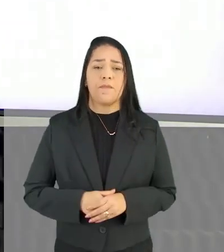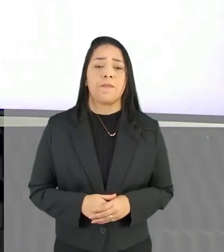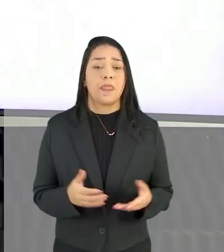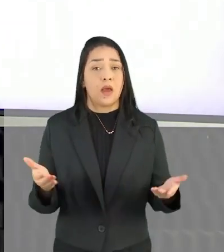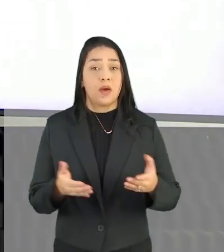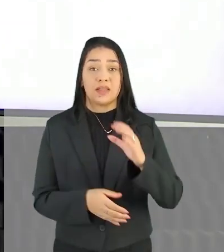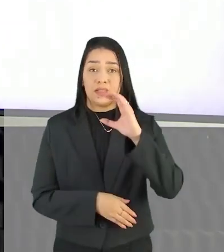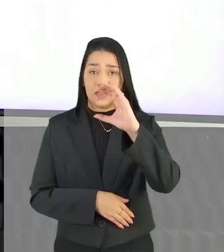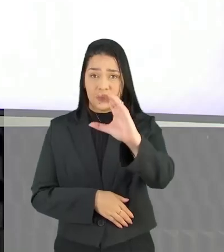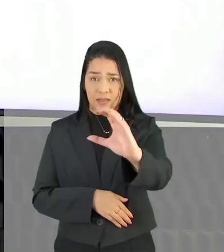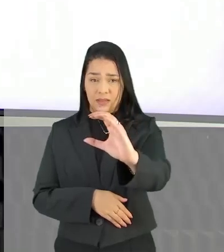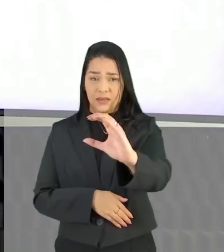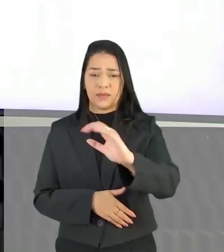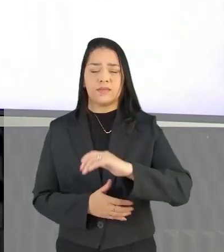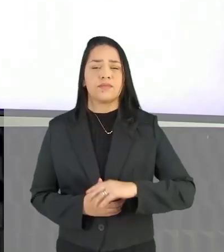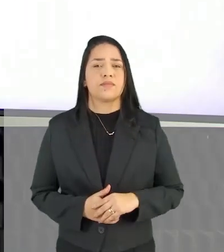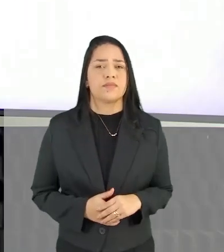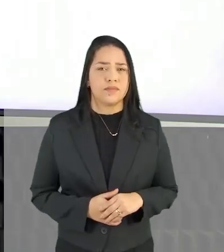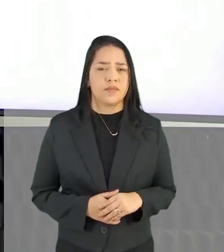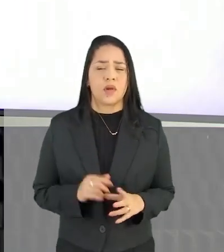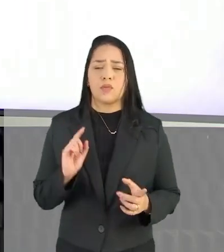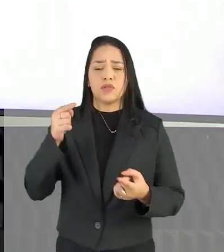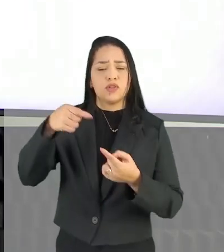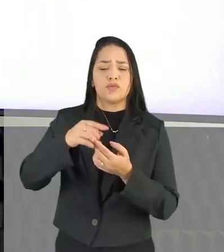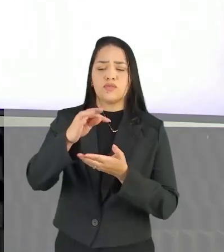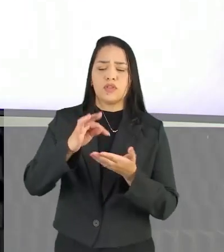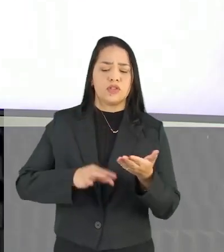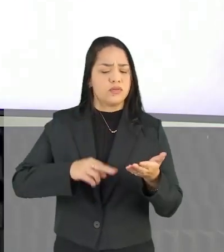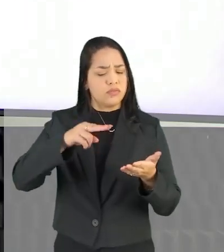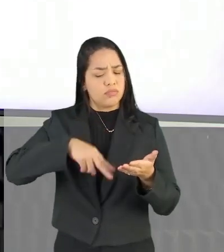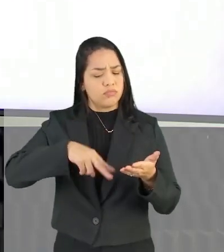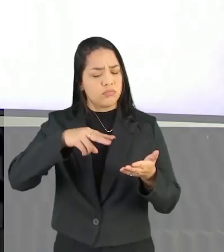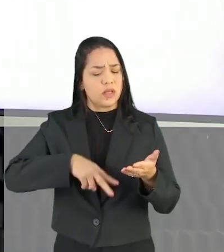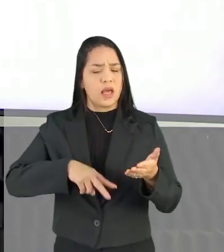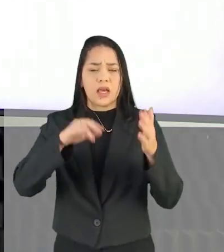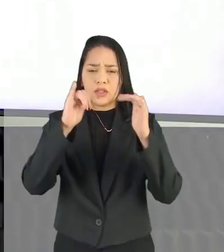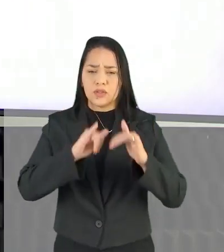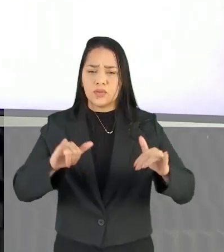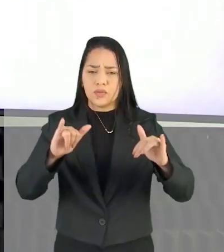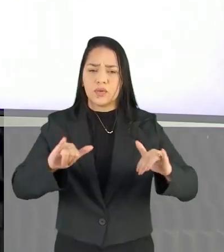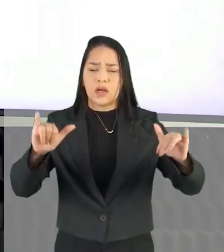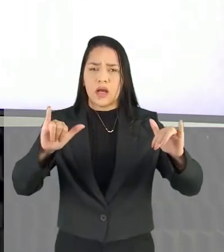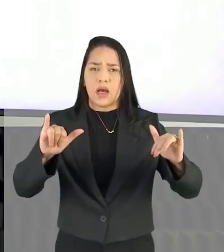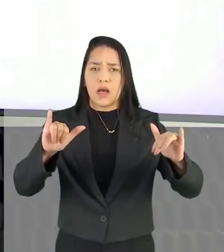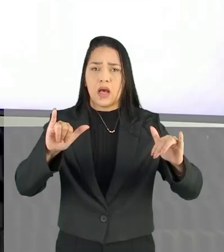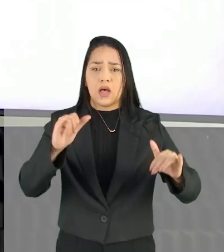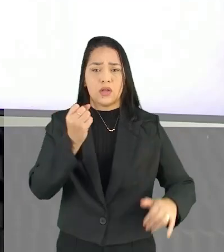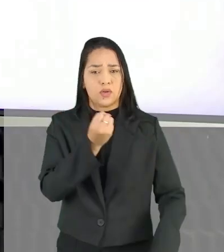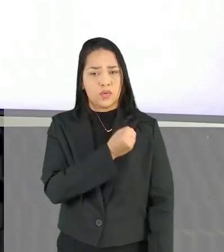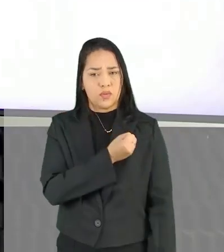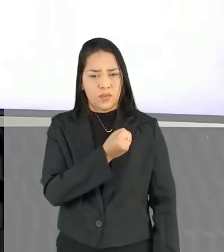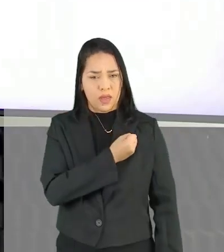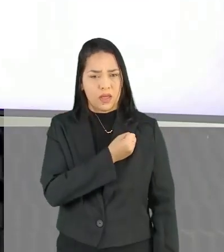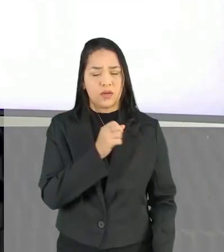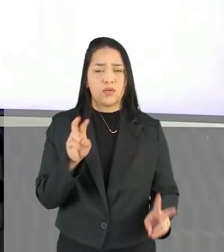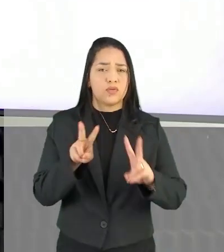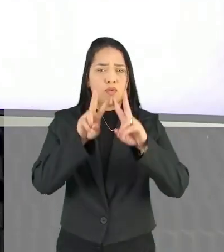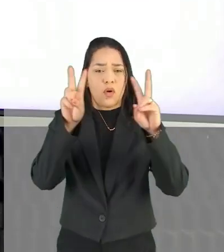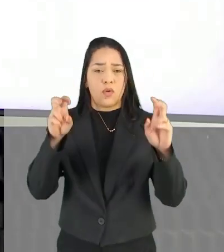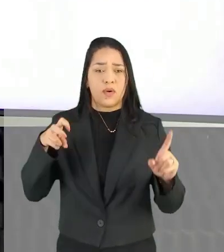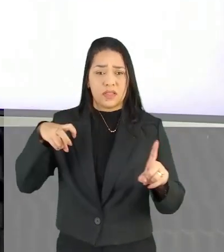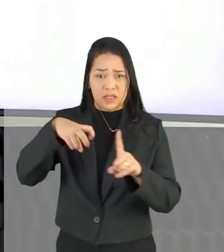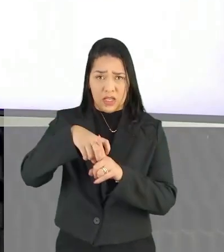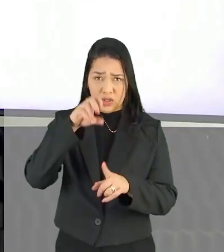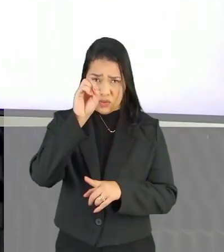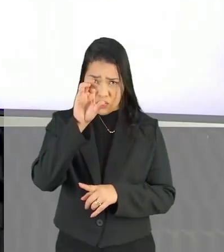para a letra C. O objetivo desse texto que a gente leu é divulgar dados numéricos alarmantes